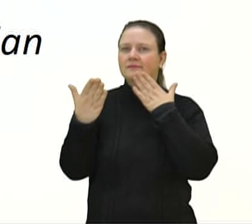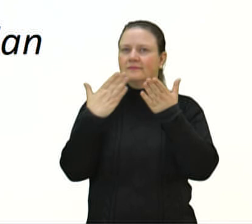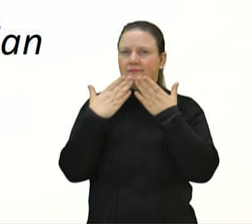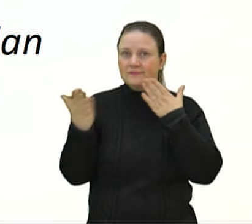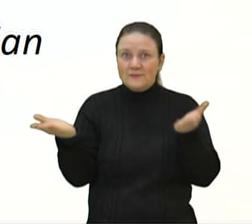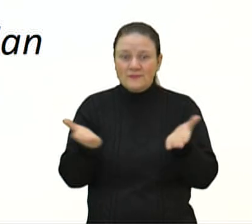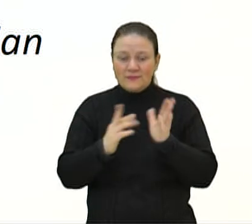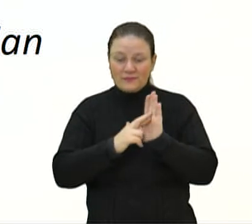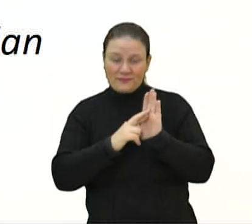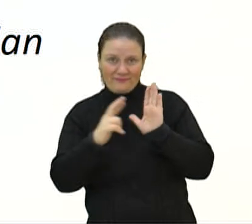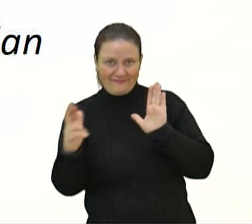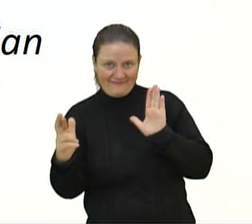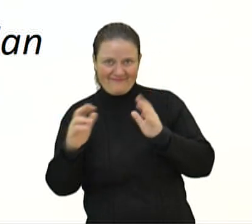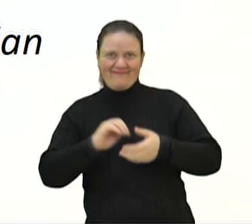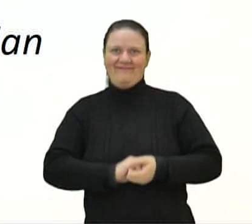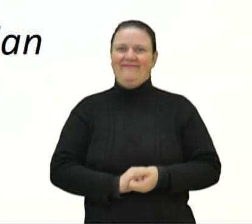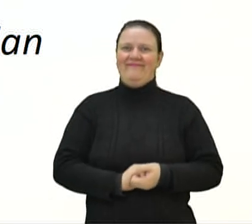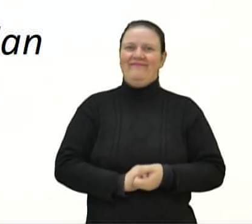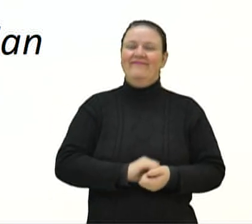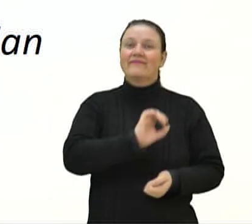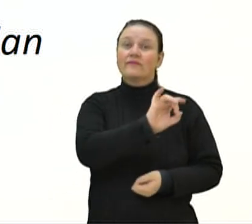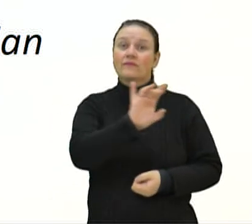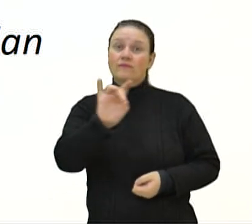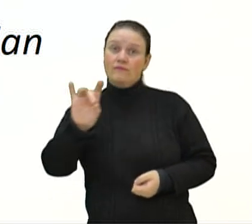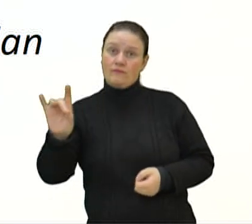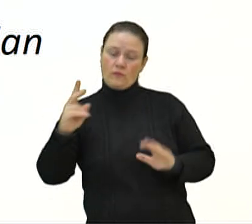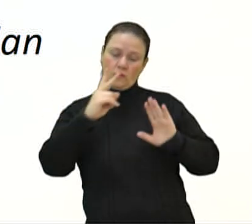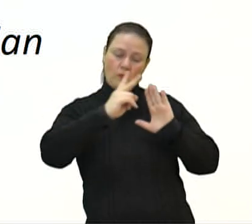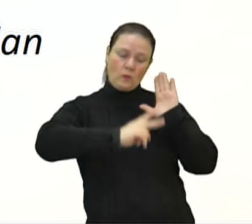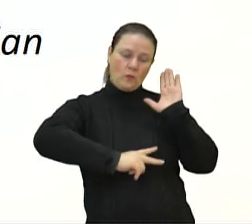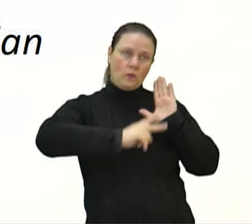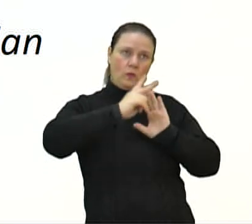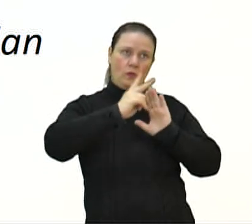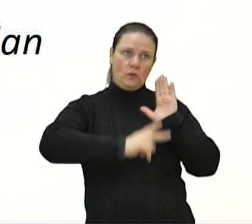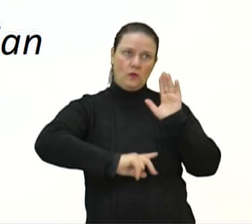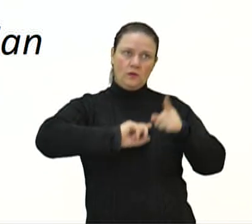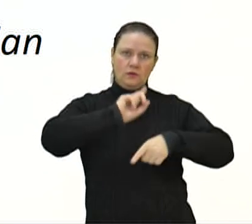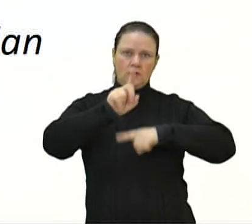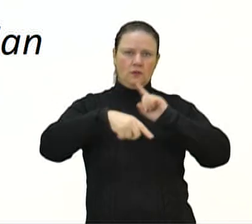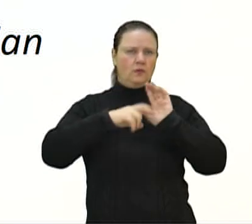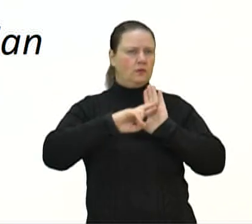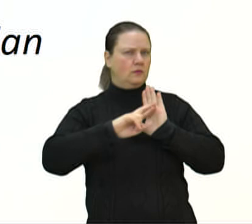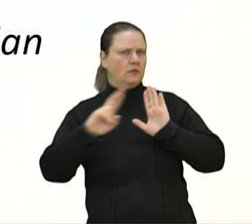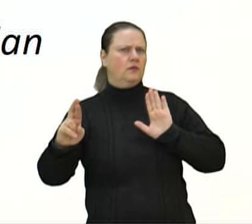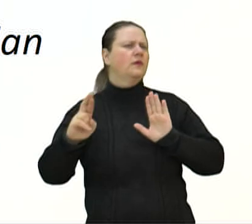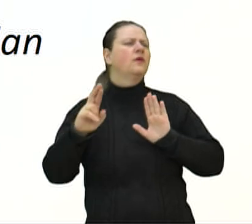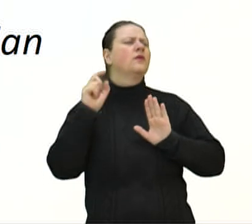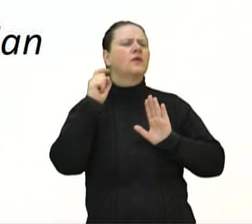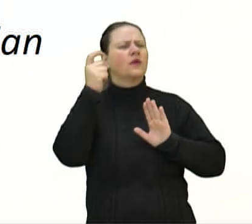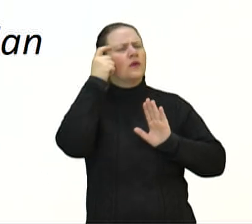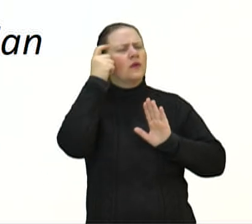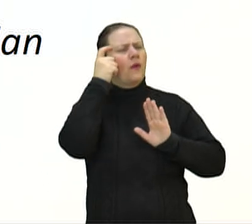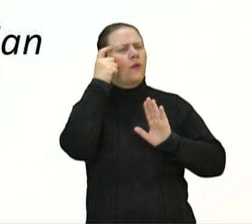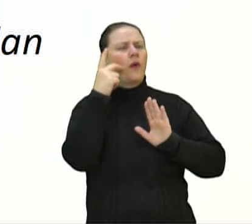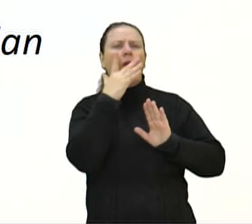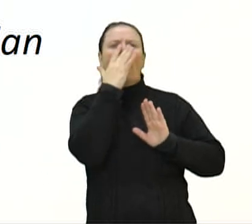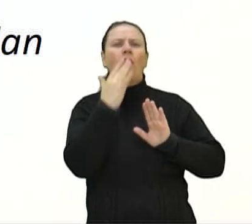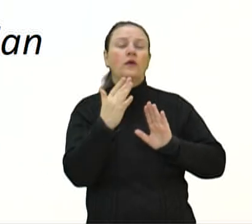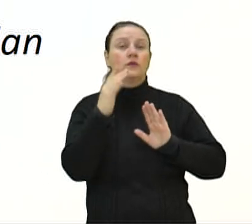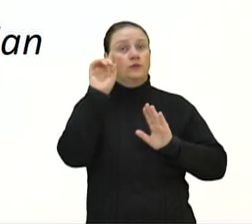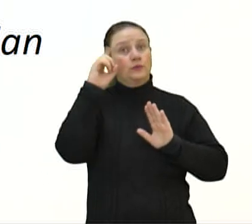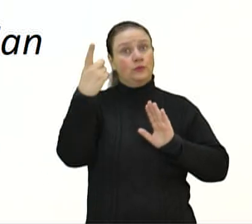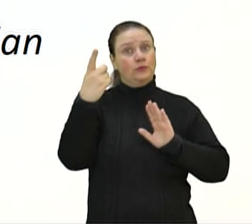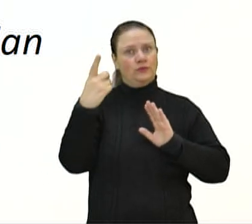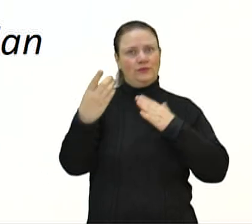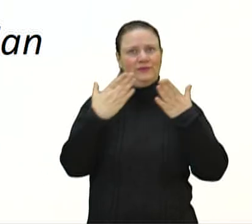responde. Então agora vocês vão ler as alternativas aqui e vão responder o que vocês acham que é a alternativa correta sobre o